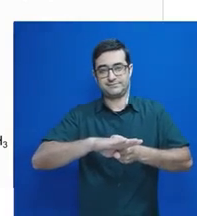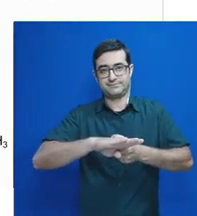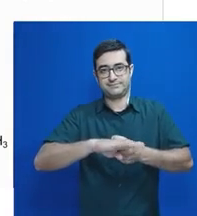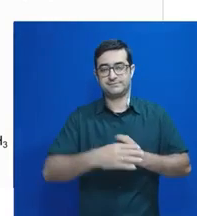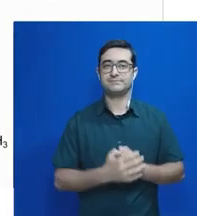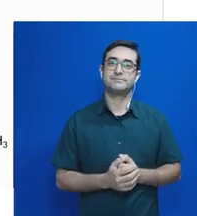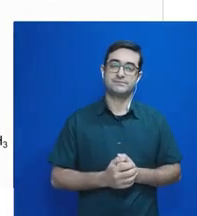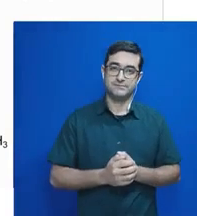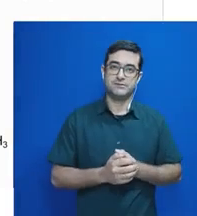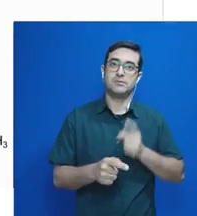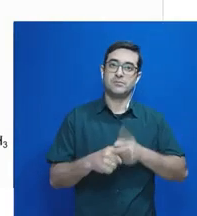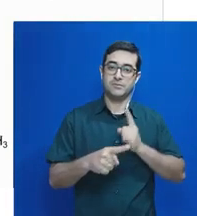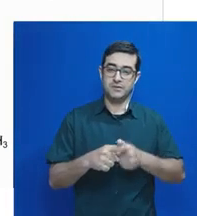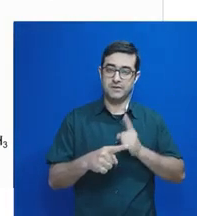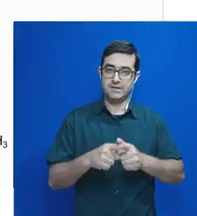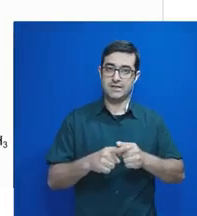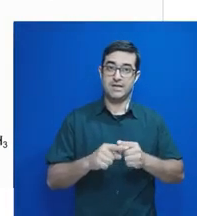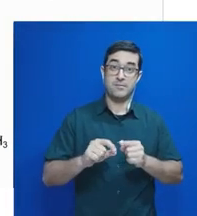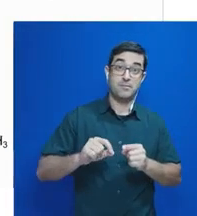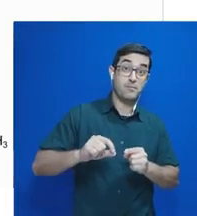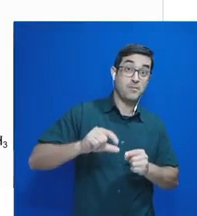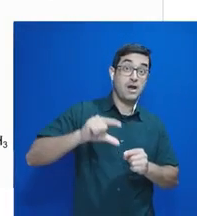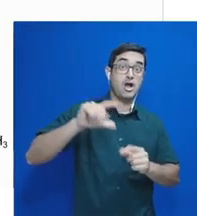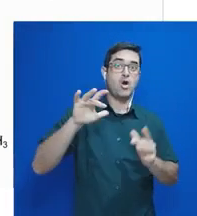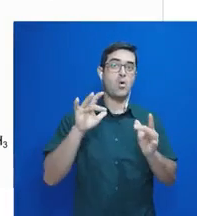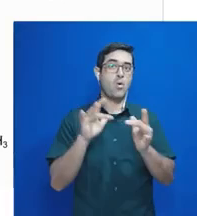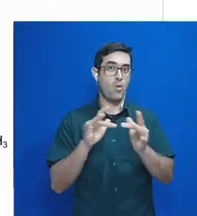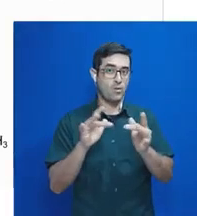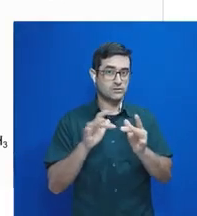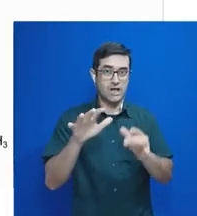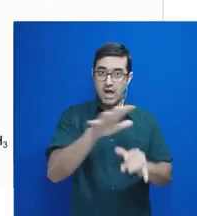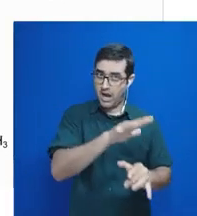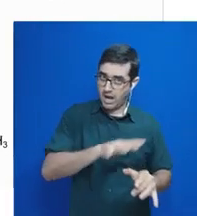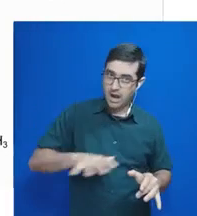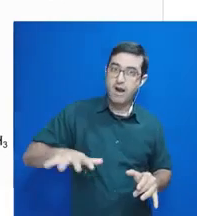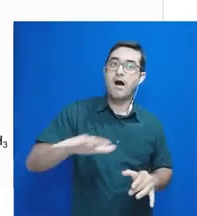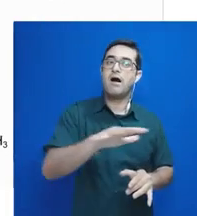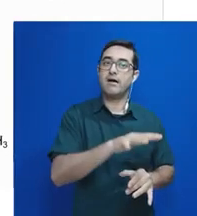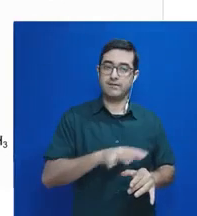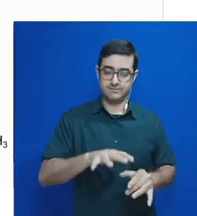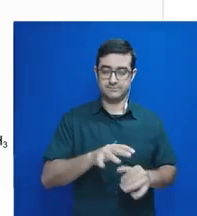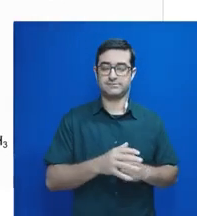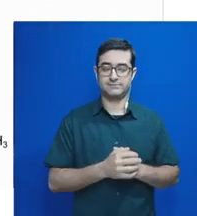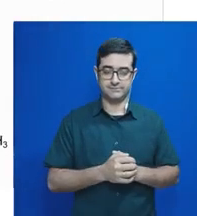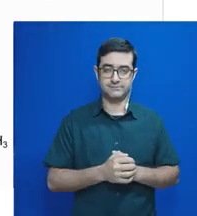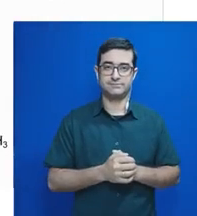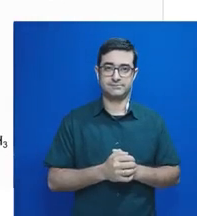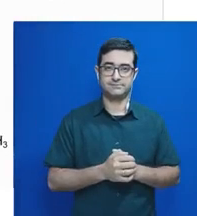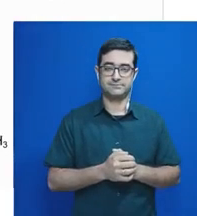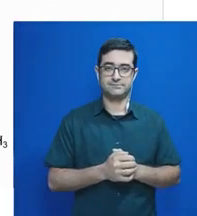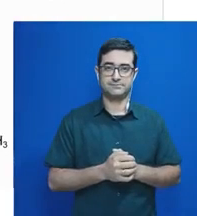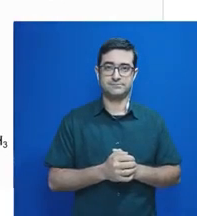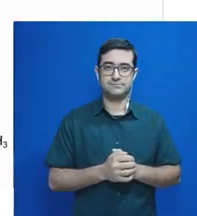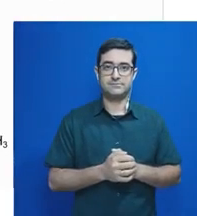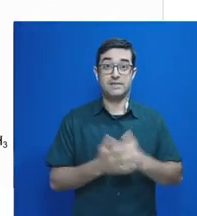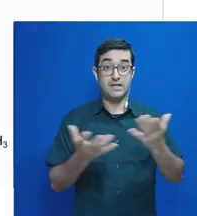se deve à maior área quando eu estou comparando um carbono uma cadeia carbônica